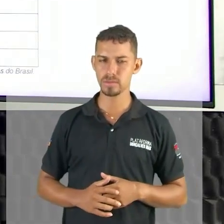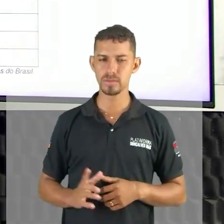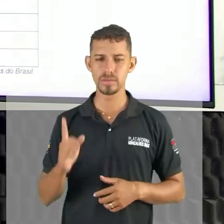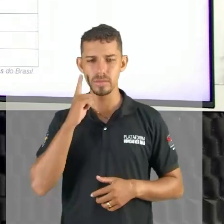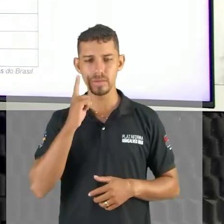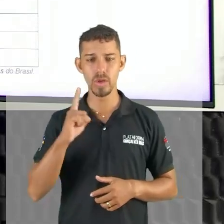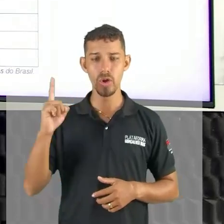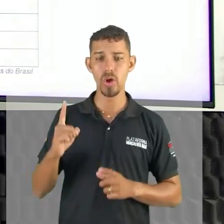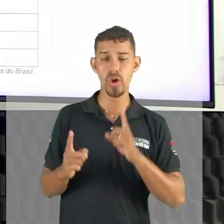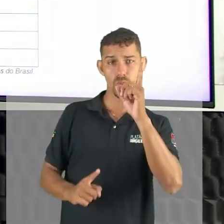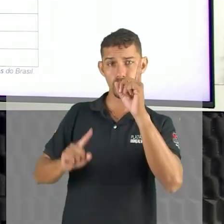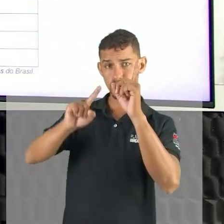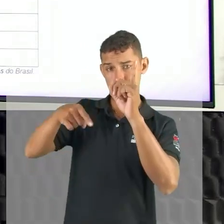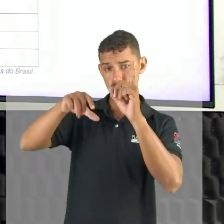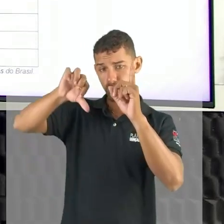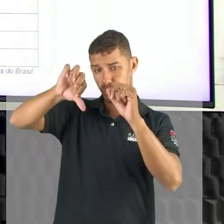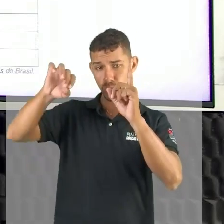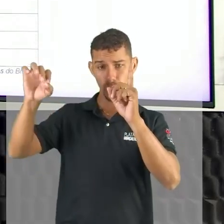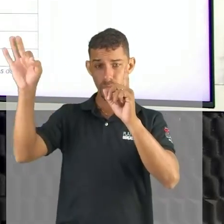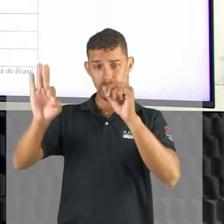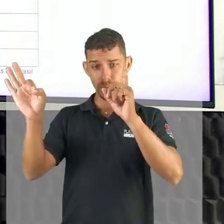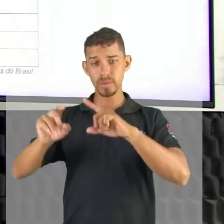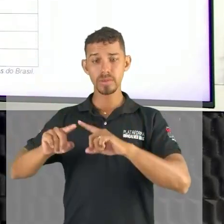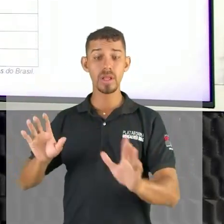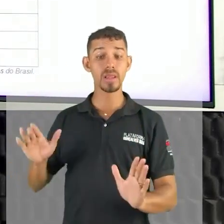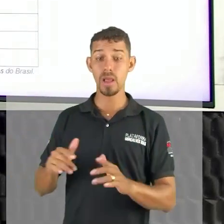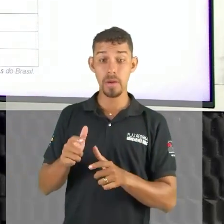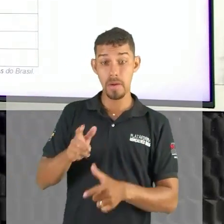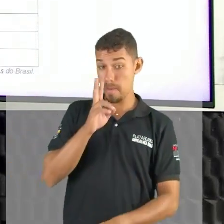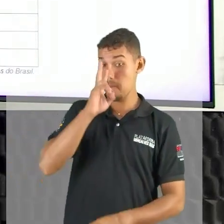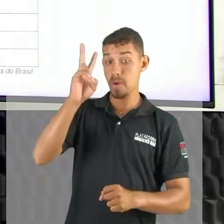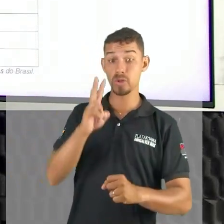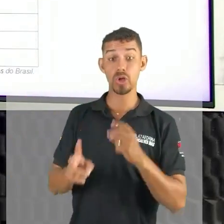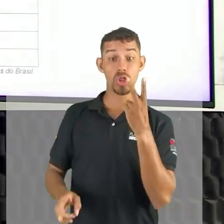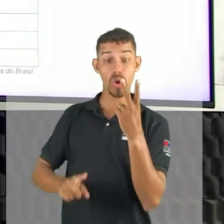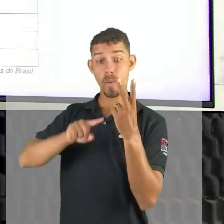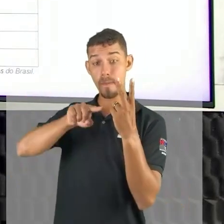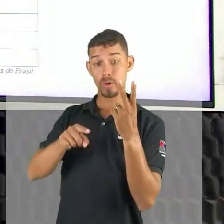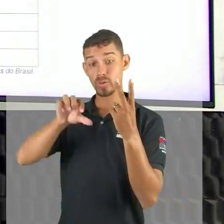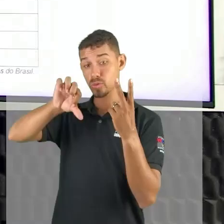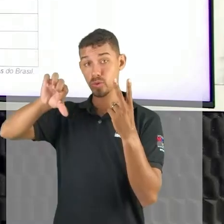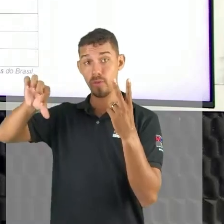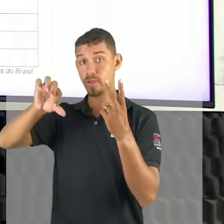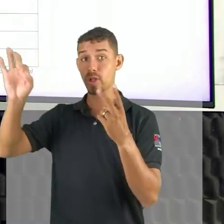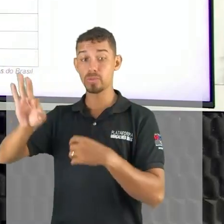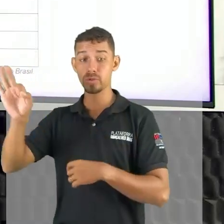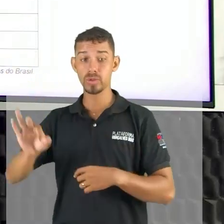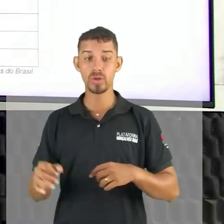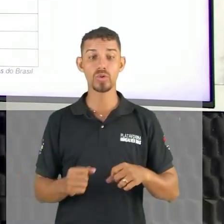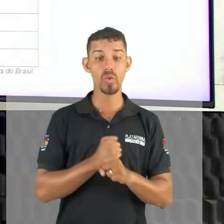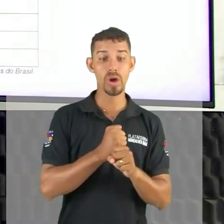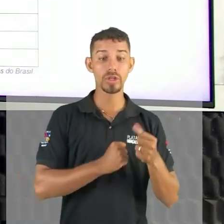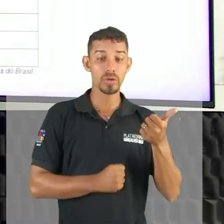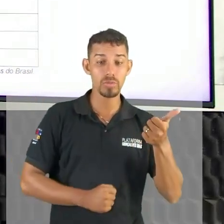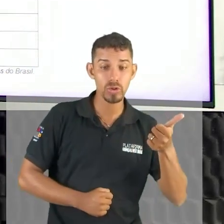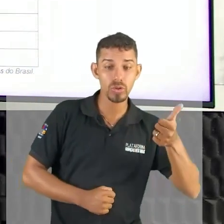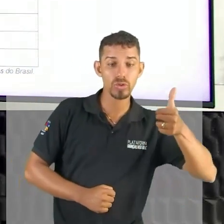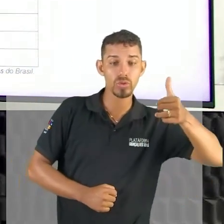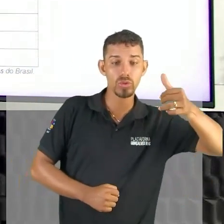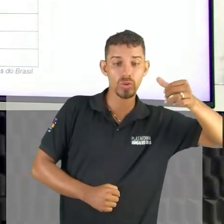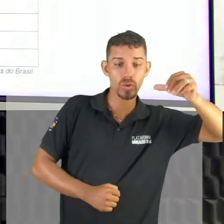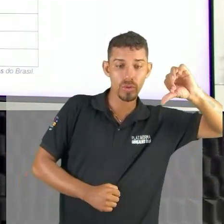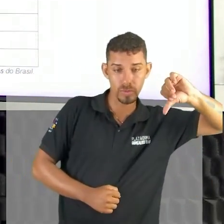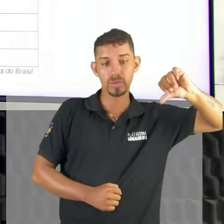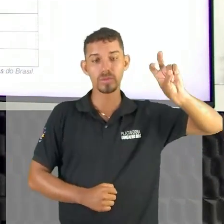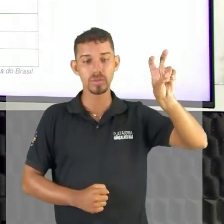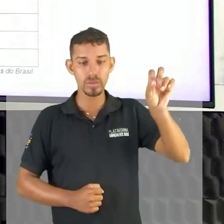de 1,90 e tem o ápice em 2,99 nos anos 50 e 60, com o maior ritmo de crescimento da